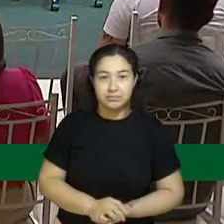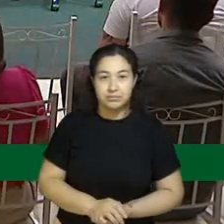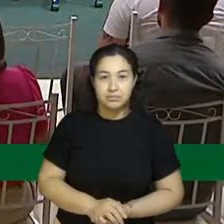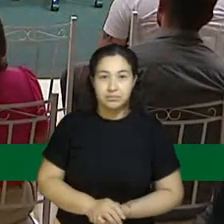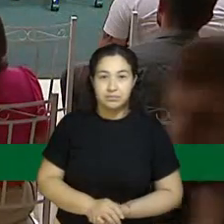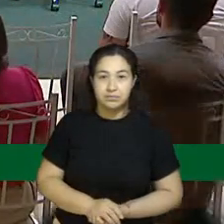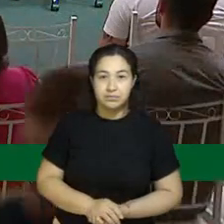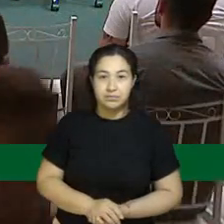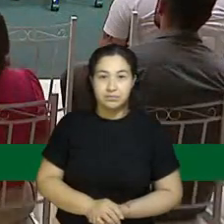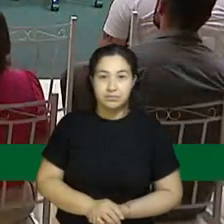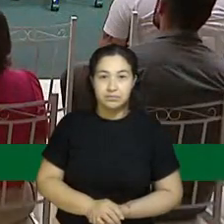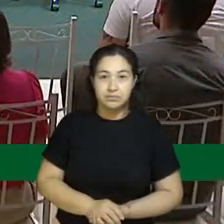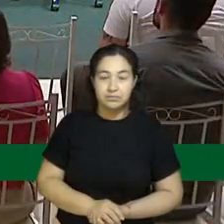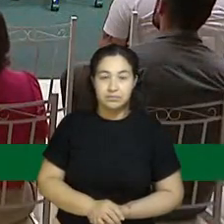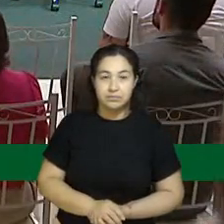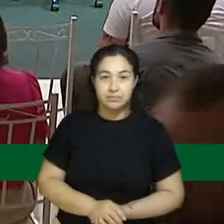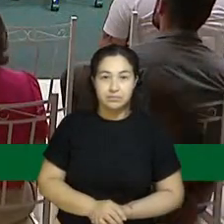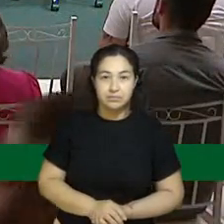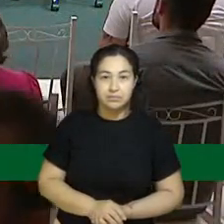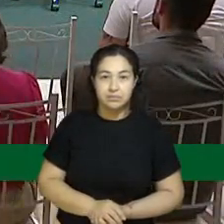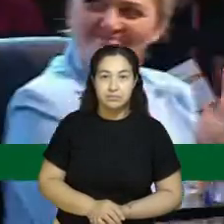Deputado Marcos Vieira.